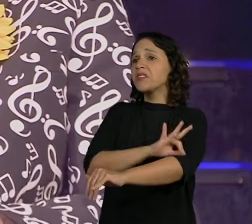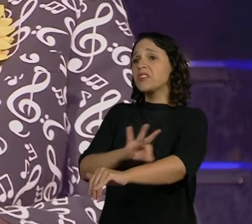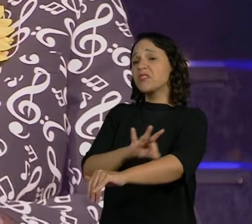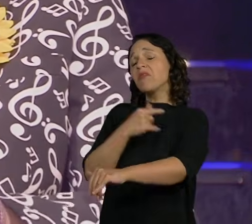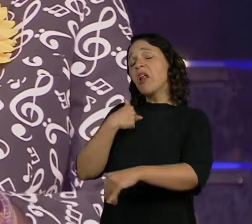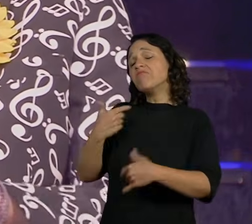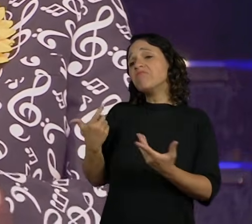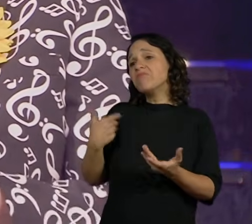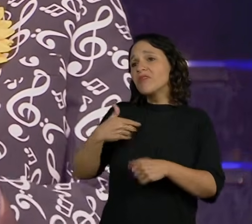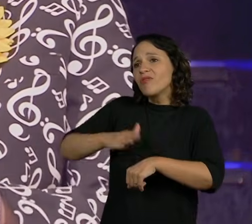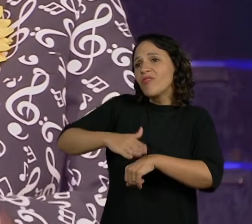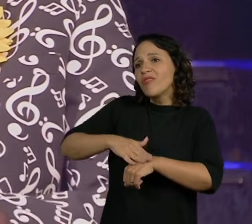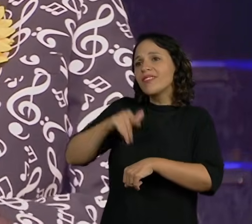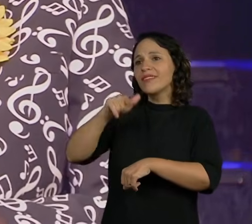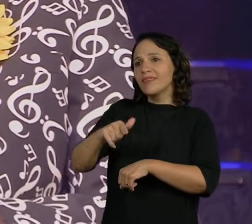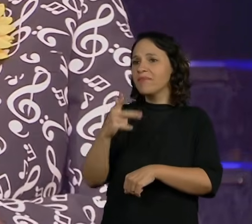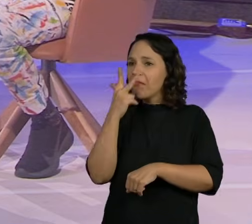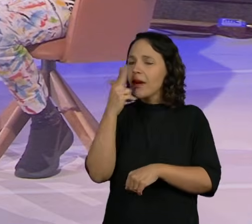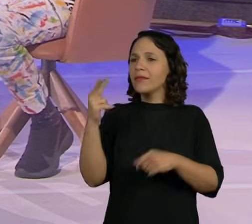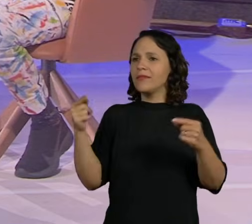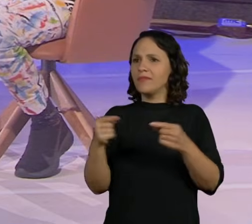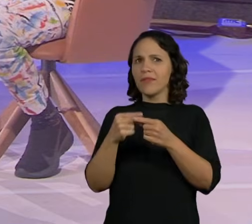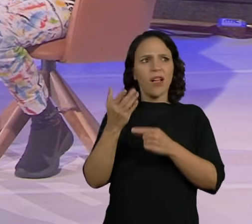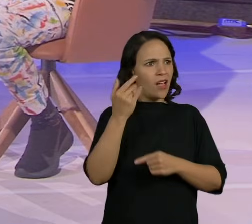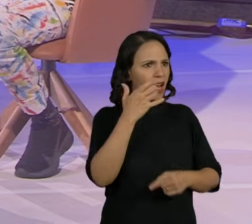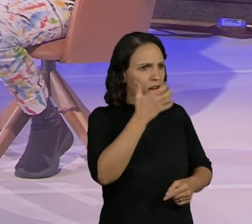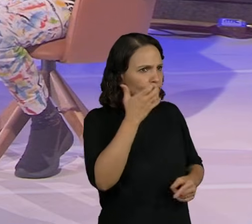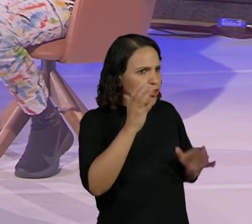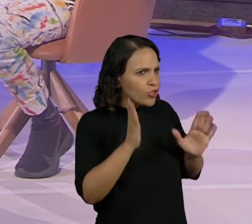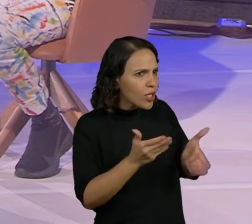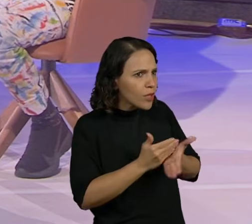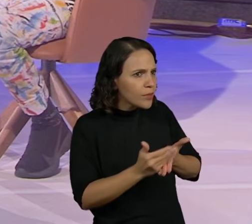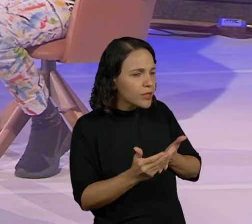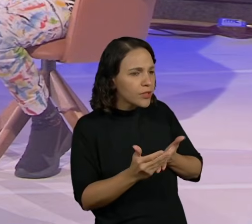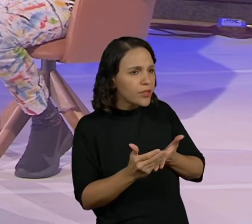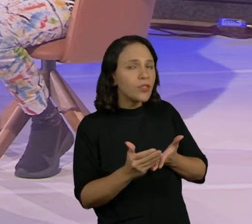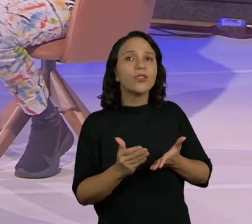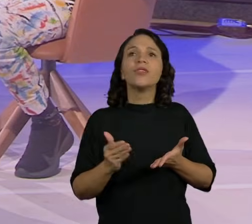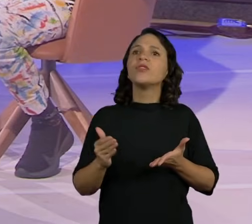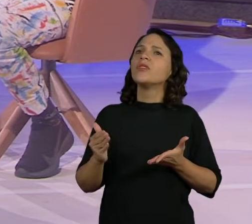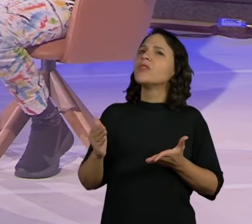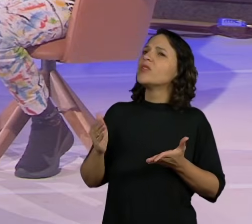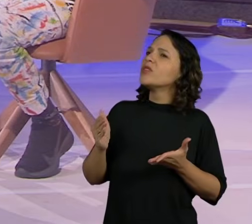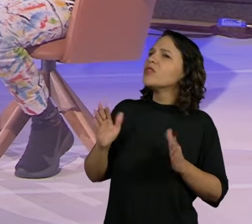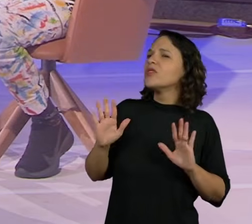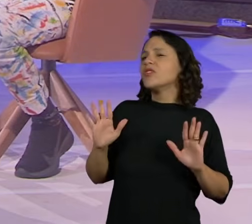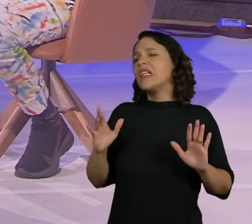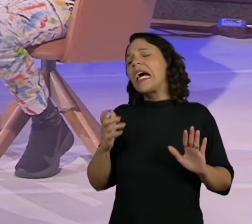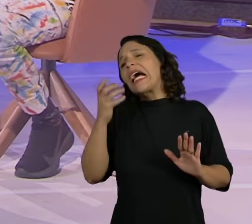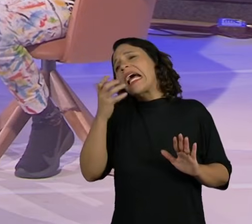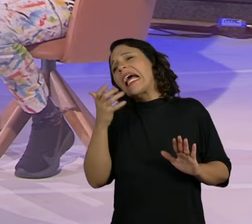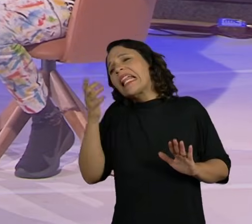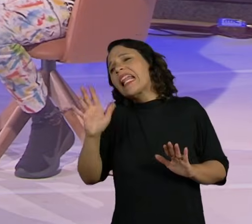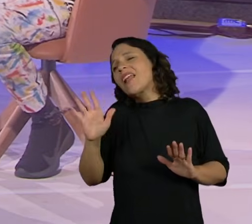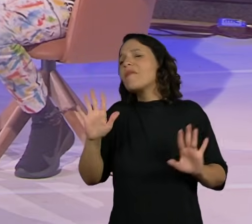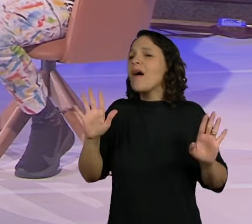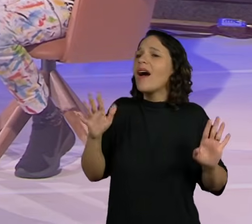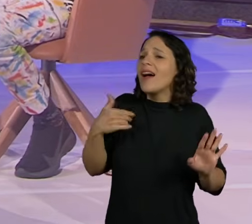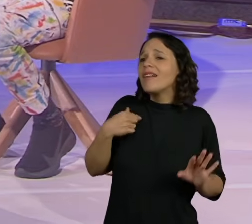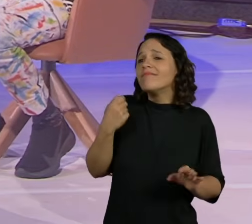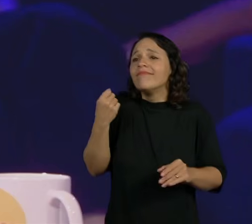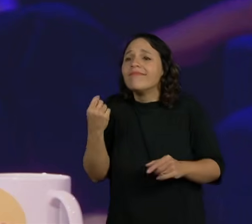fazer arquitetura que vai nesse caminho aí, né? Você já cantava ou não? Já. Não chamo bem isso de cantar, não, mas era um